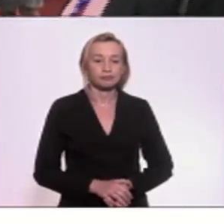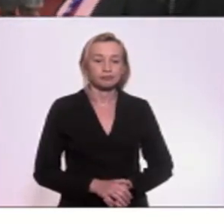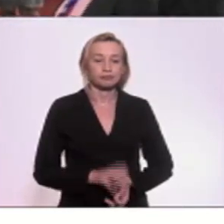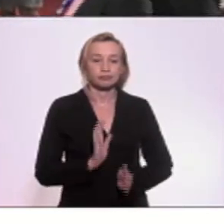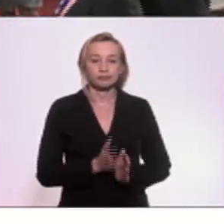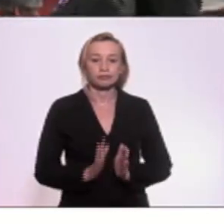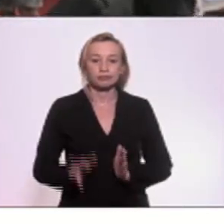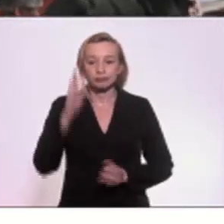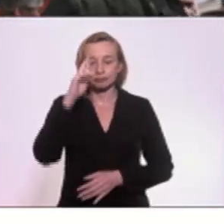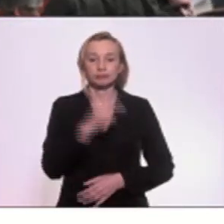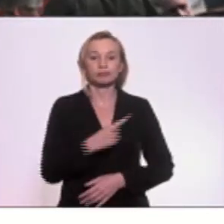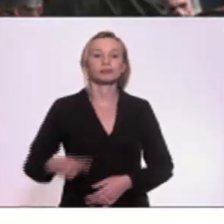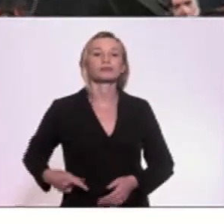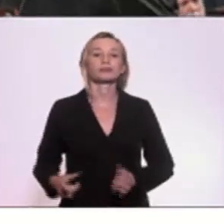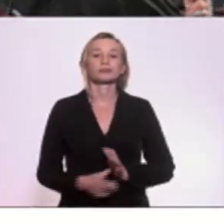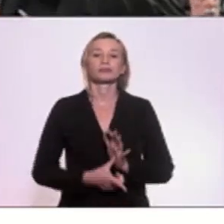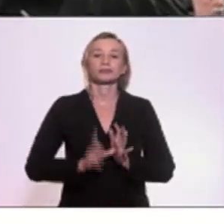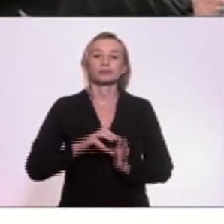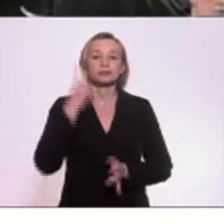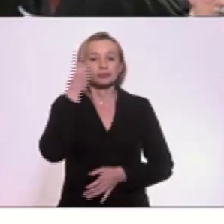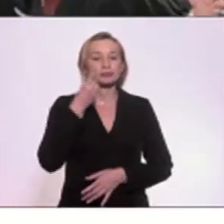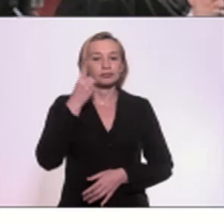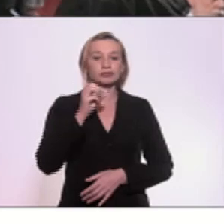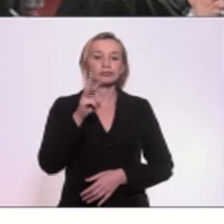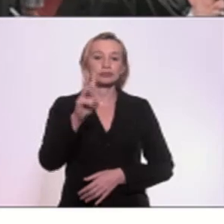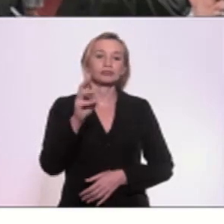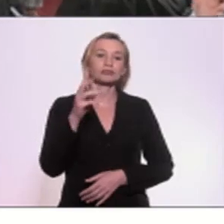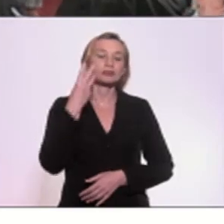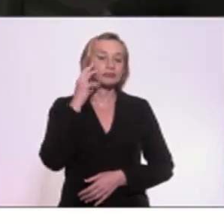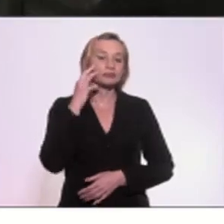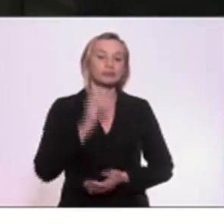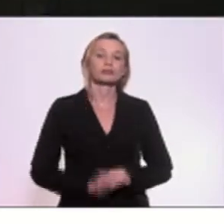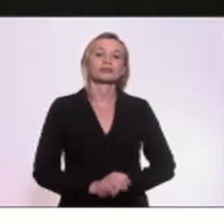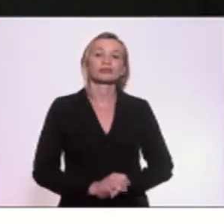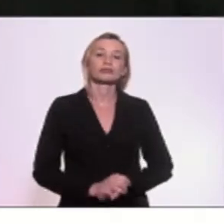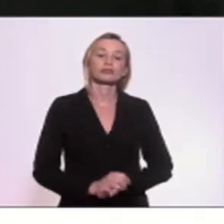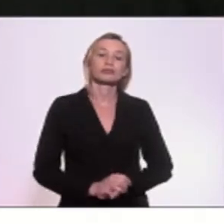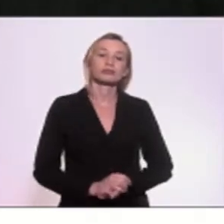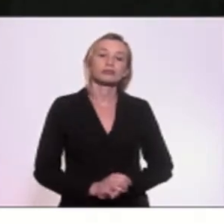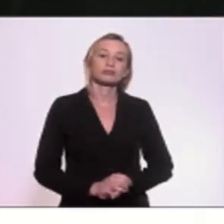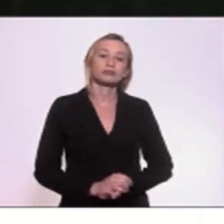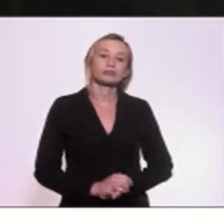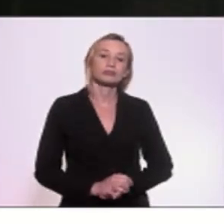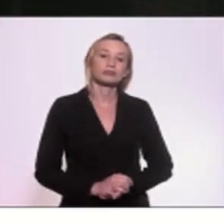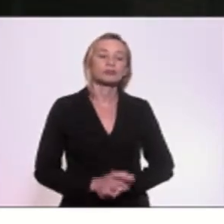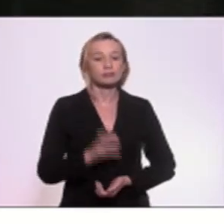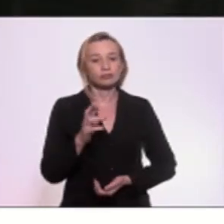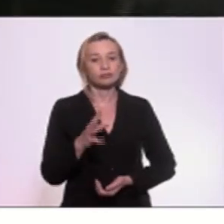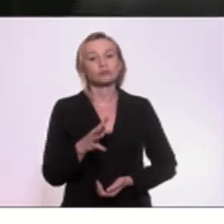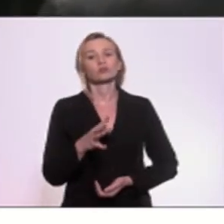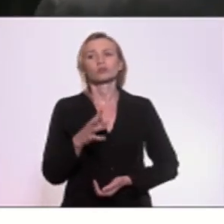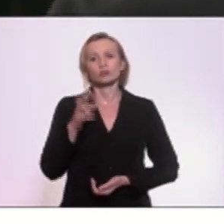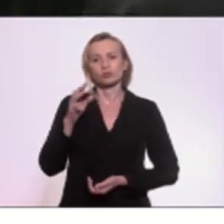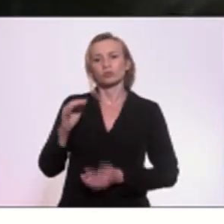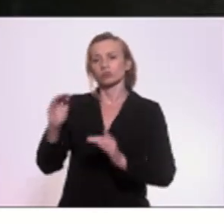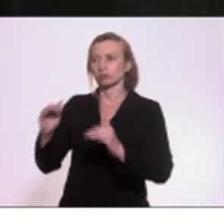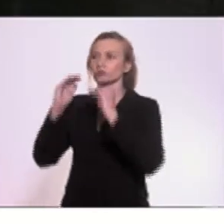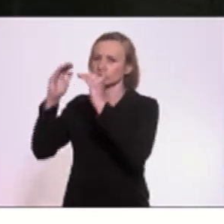Pela ordem, senhor presidente. Antes, porém, deputado Valdec. Vossa Excelência, bom conhecedor do Rio de